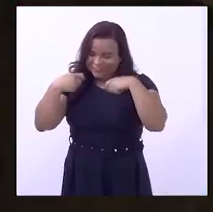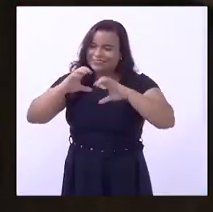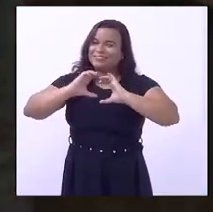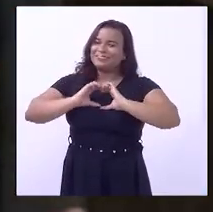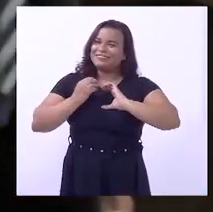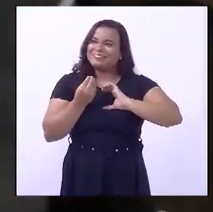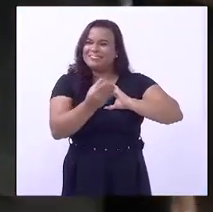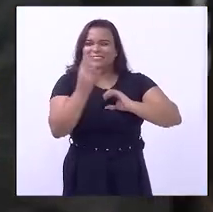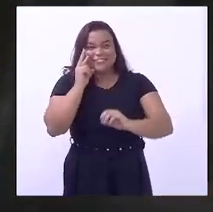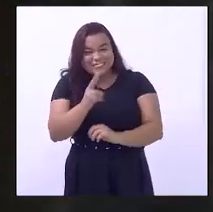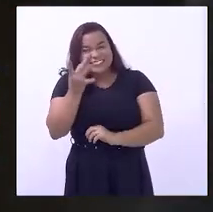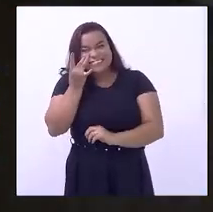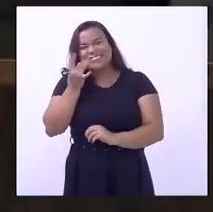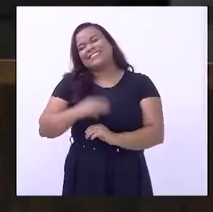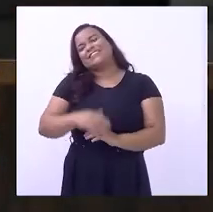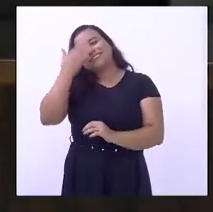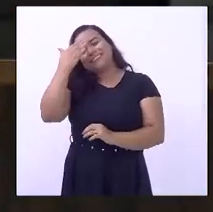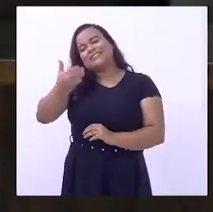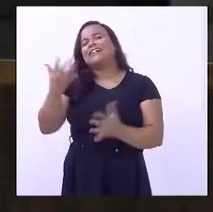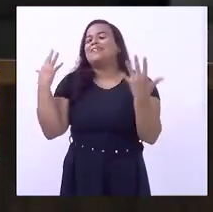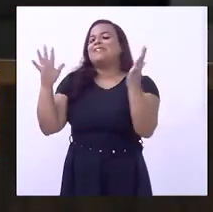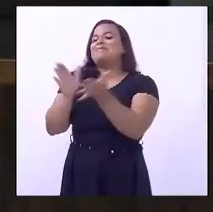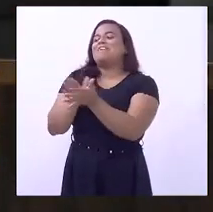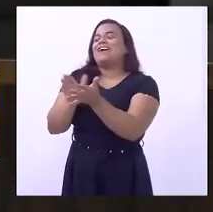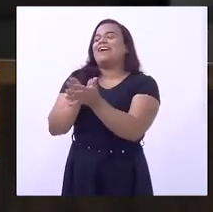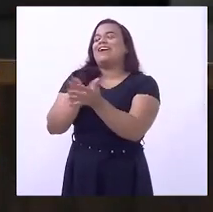presidente. Parabéns, Flavinha.